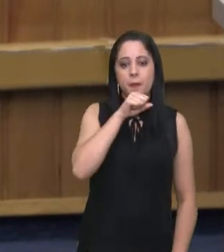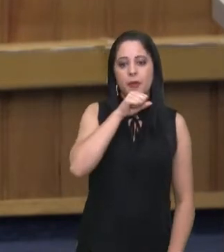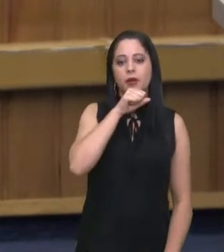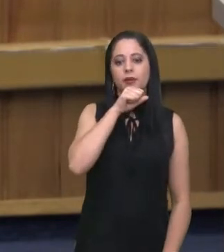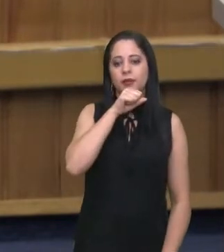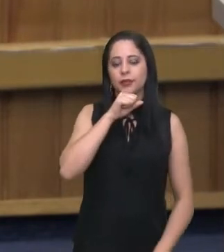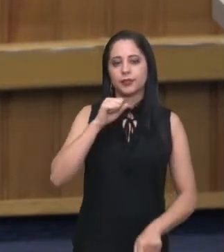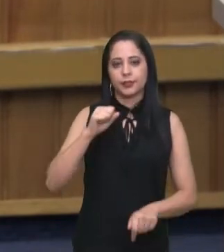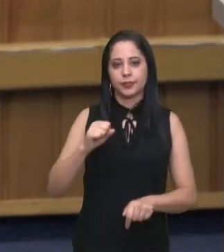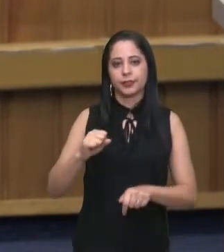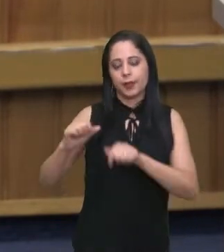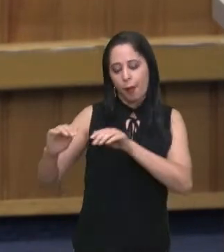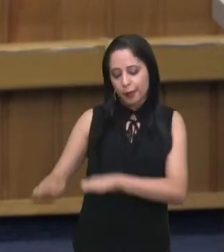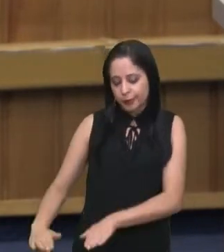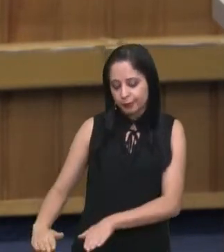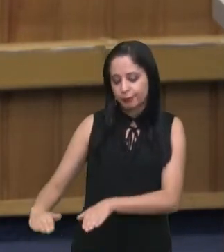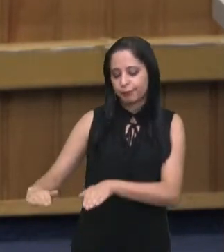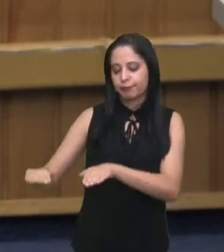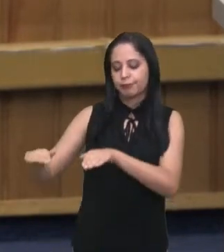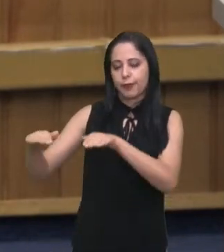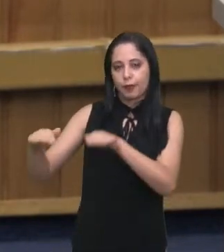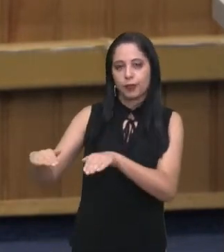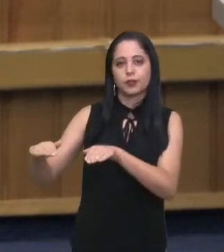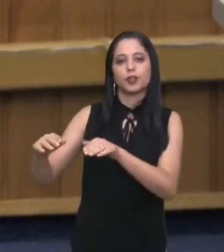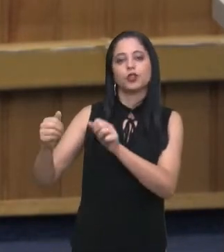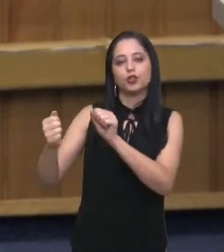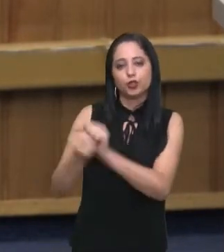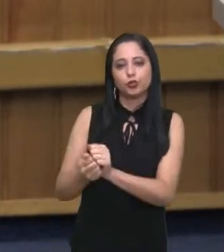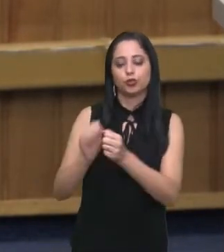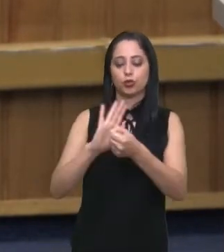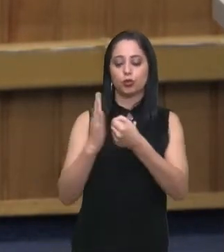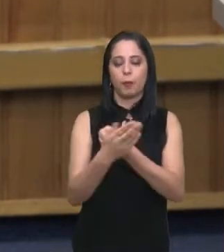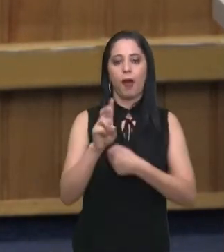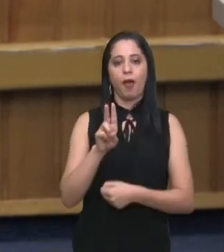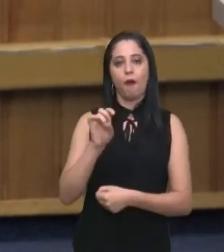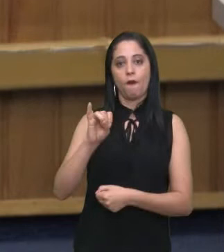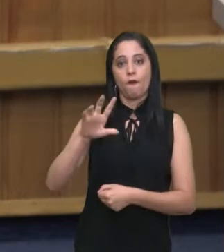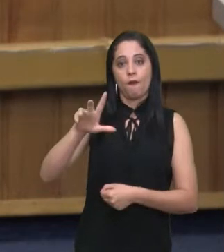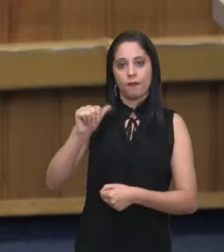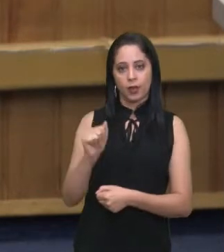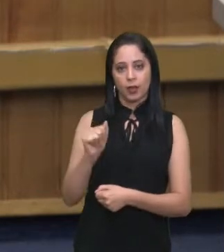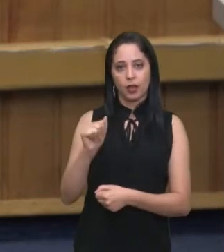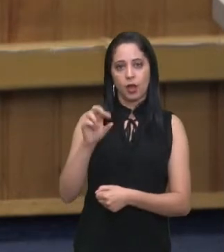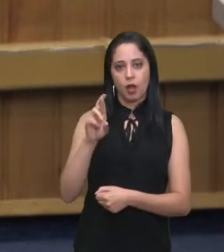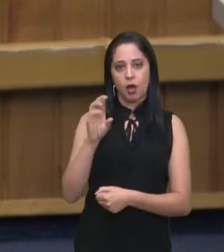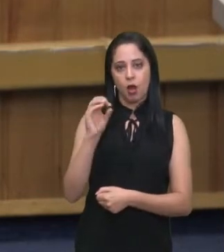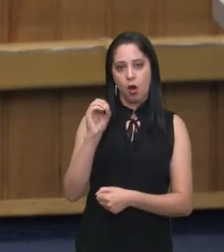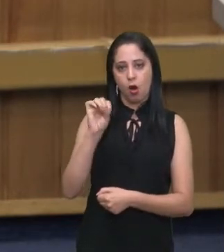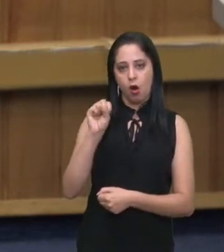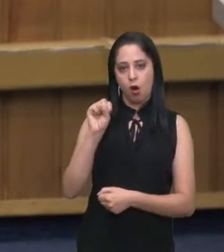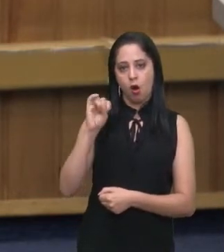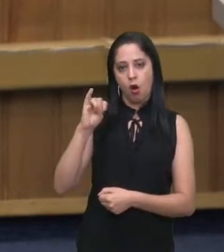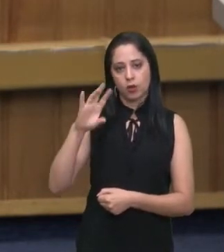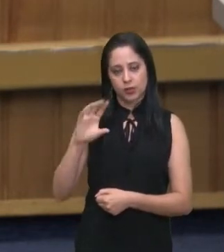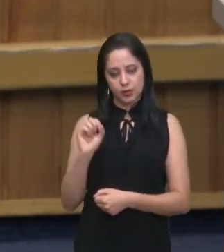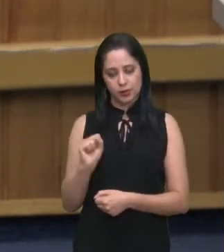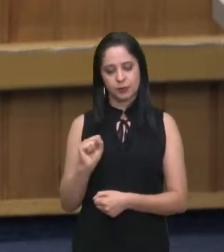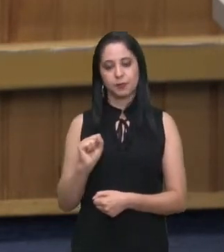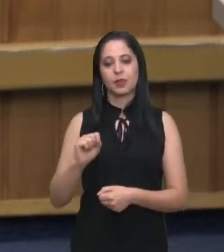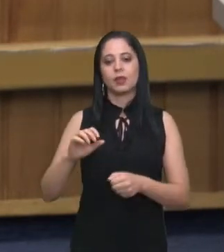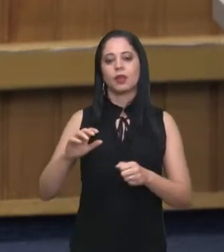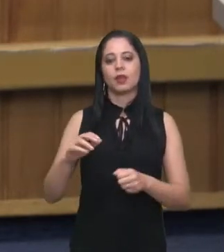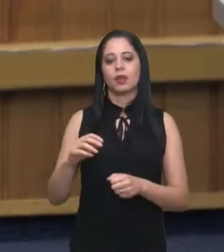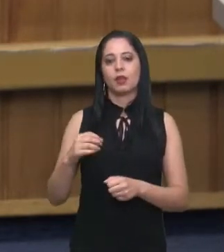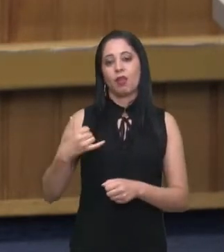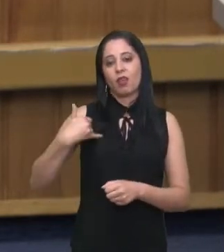criada ali na região da Vila Rossi, e infelizmente aí aos 80 anos faleceu. Então pedi 1